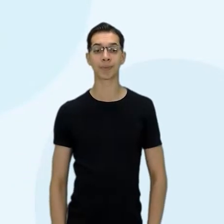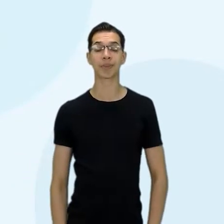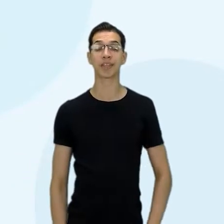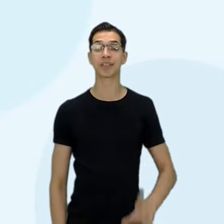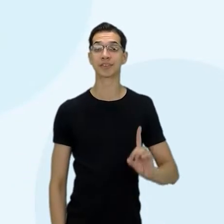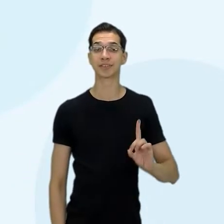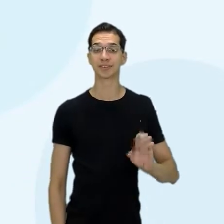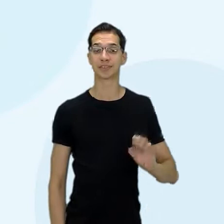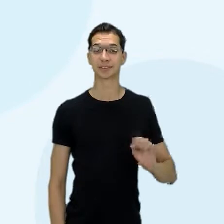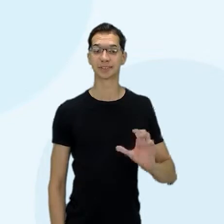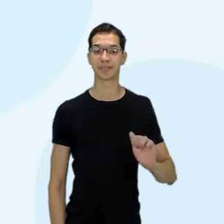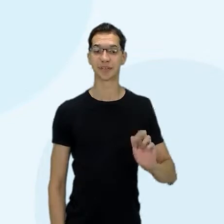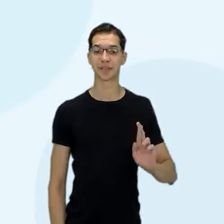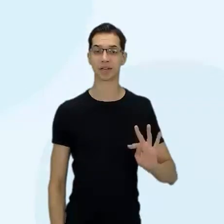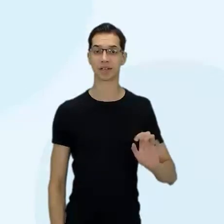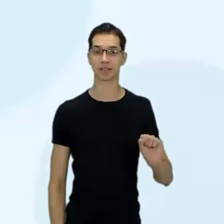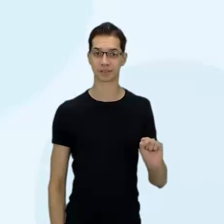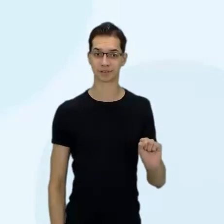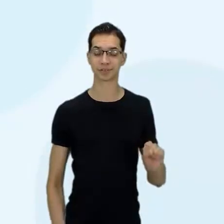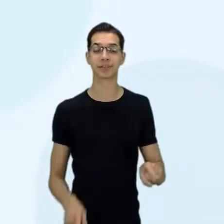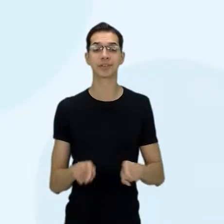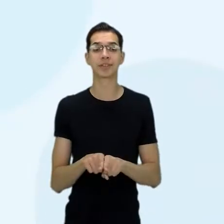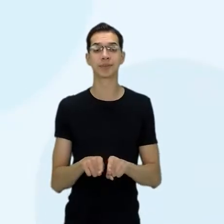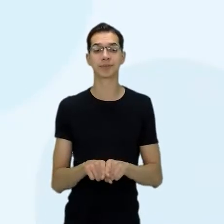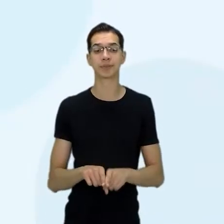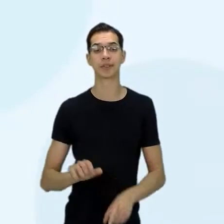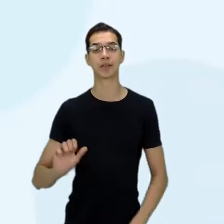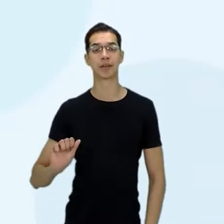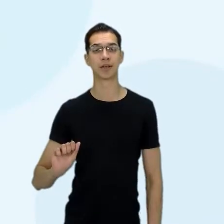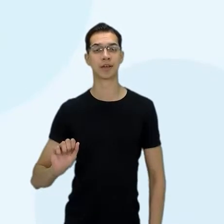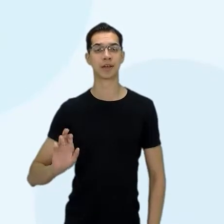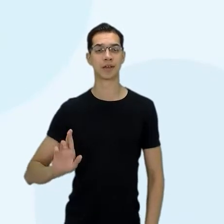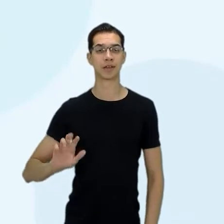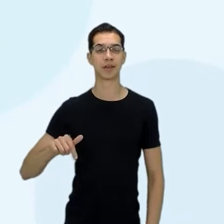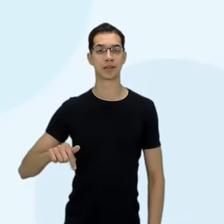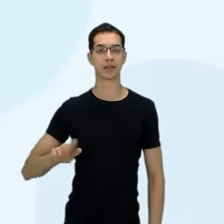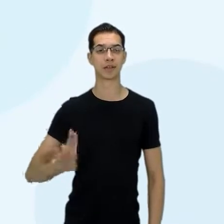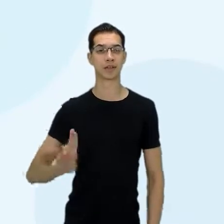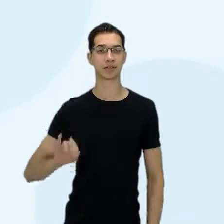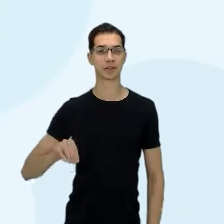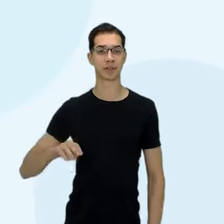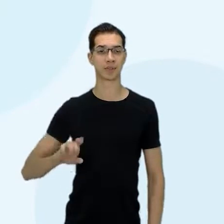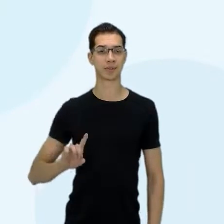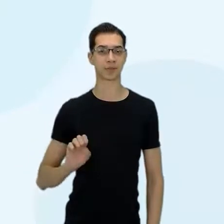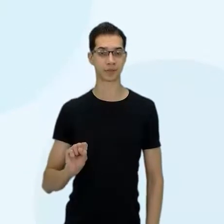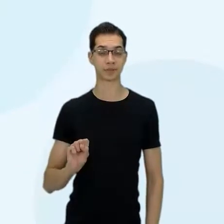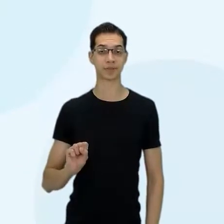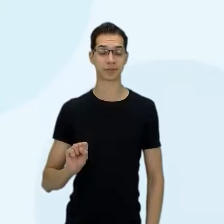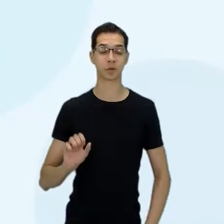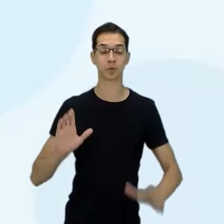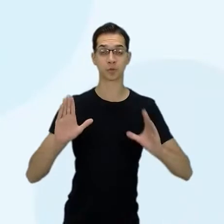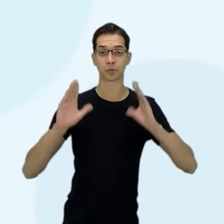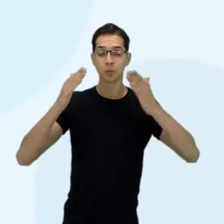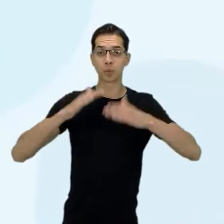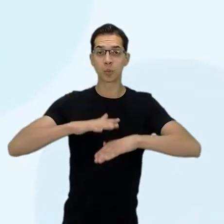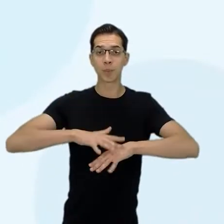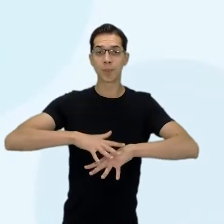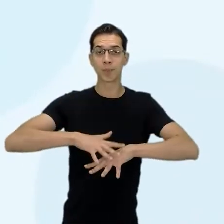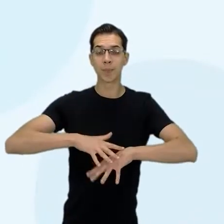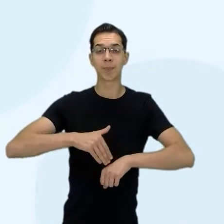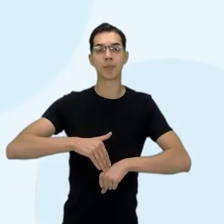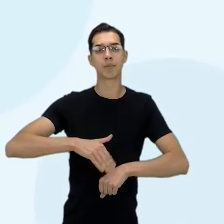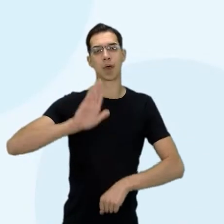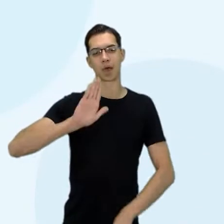Arquimedes davam mais enfoques matemáticos do que experimentais.